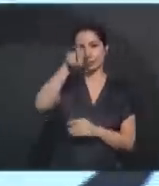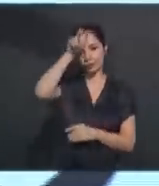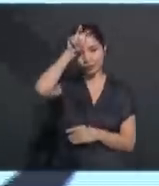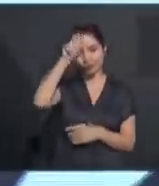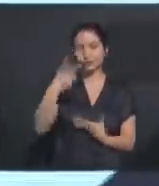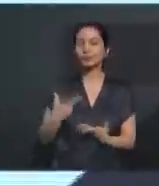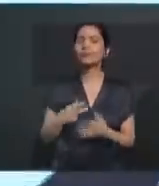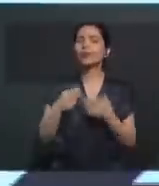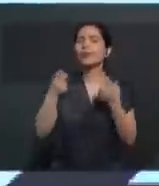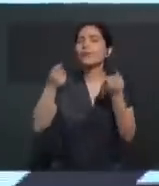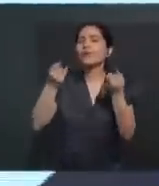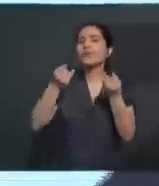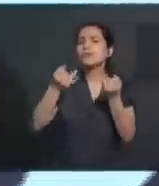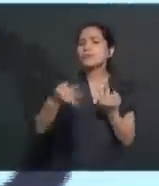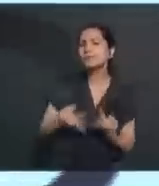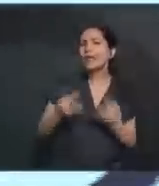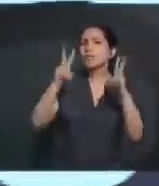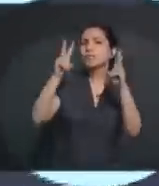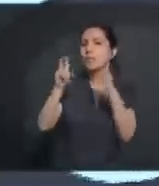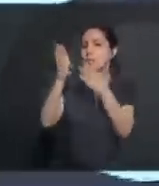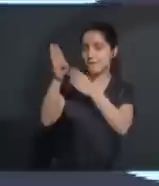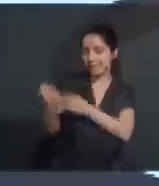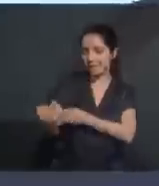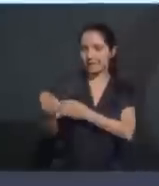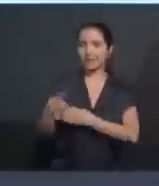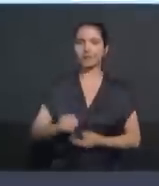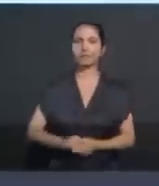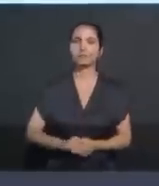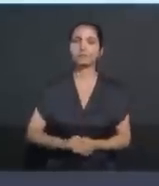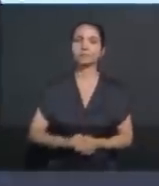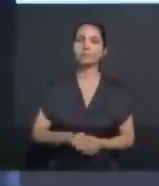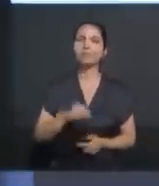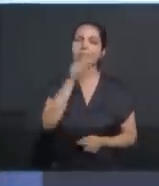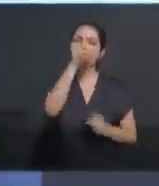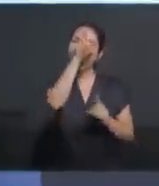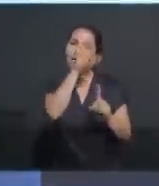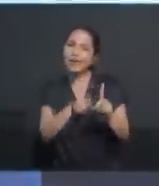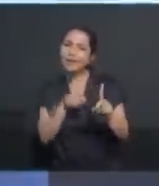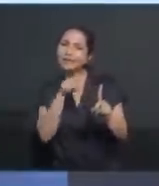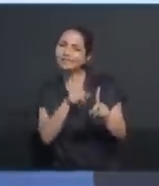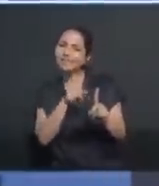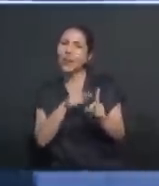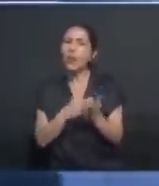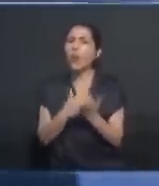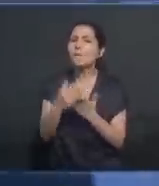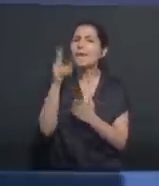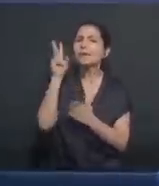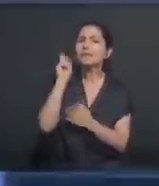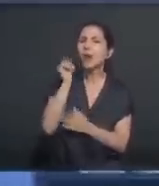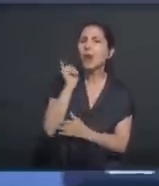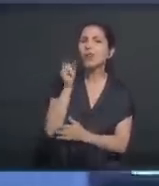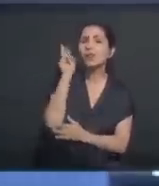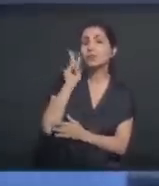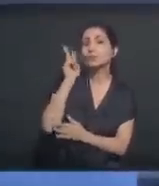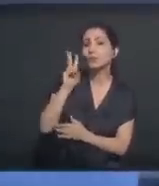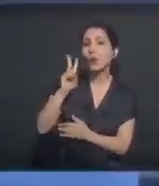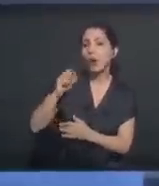falar sobre fidelidade. José começa a história dele na Bíblia com 17